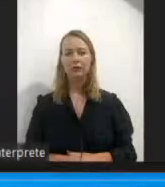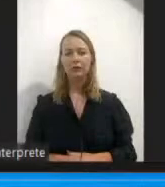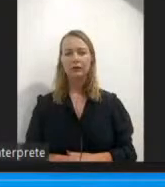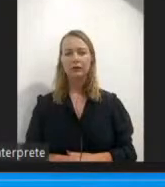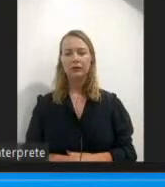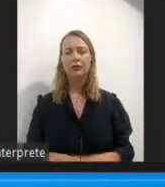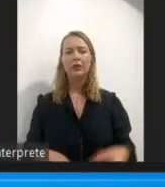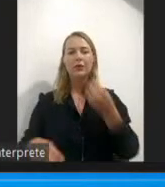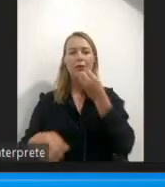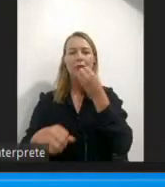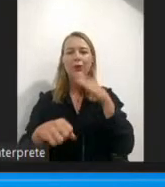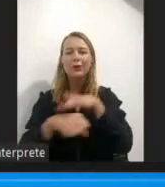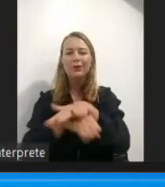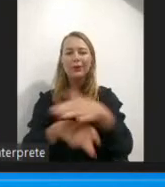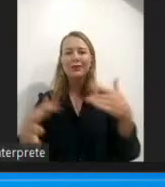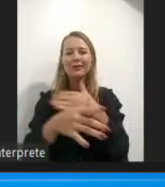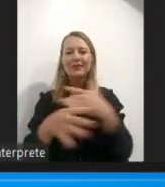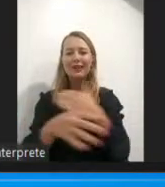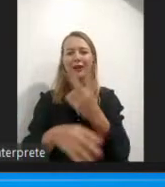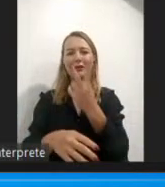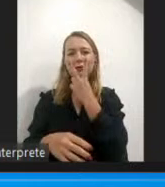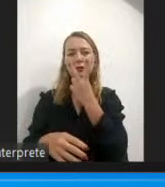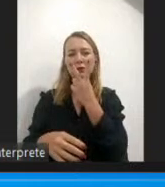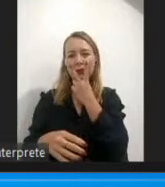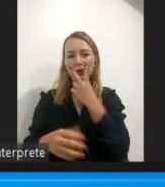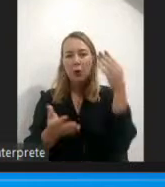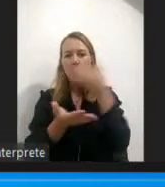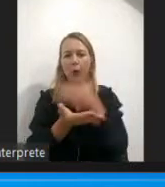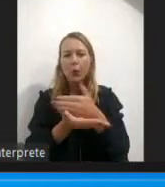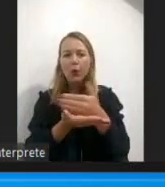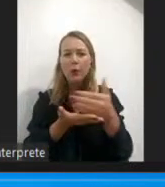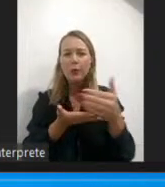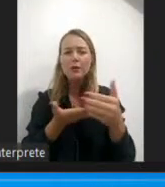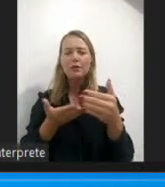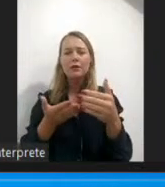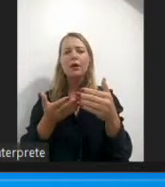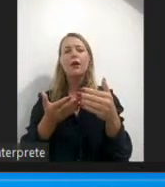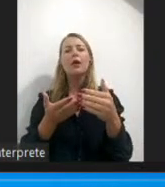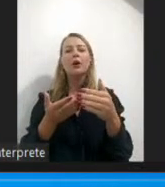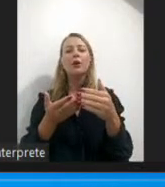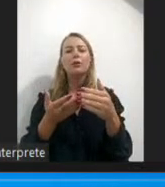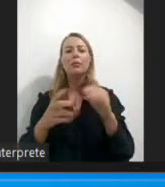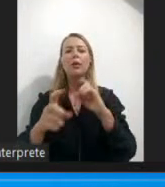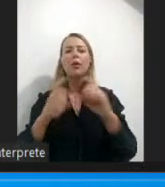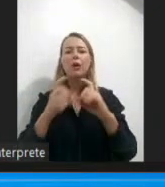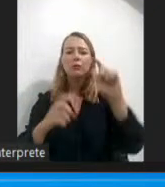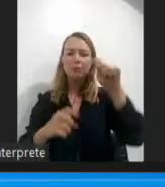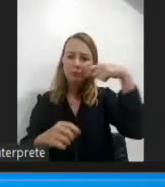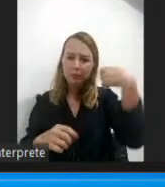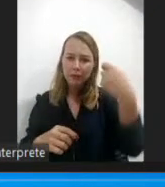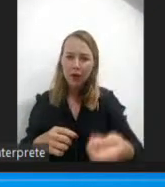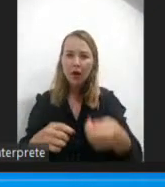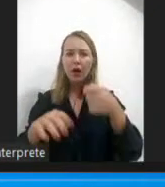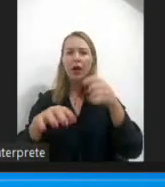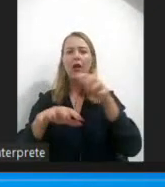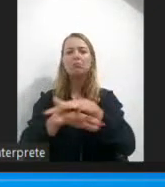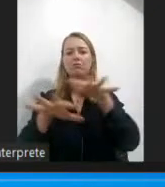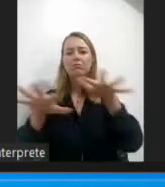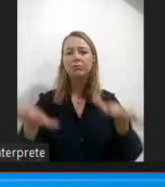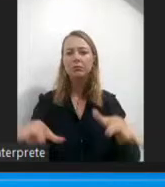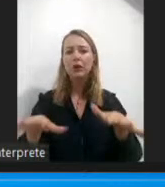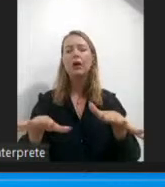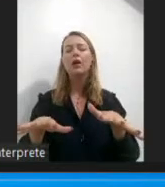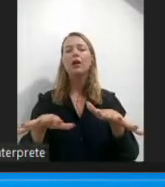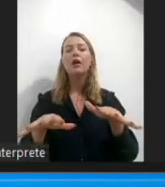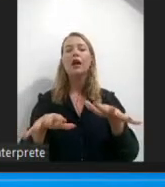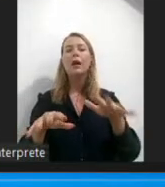Boa noite, Cidade Vitória. Estamos dando início a uma sessão solene virtual que se destina a homenagear